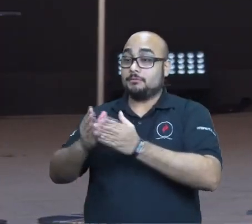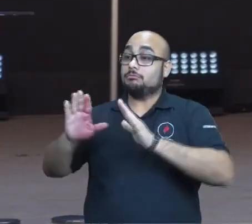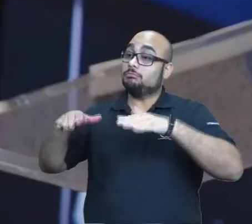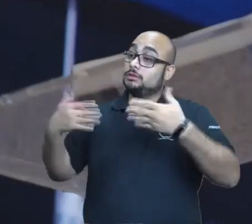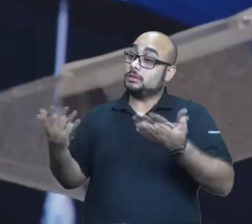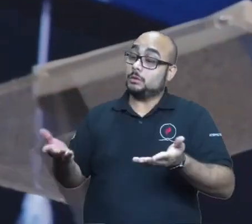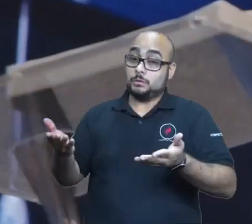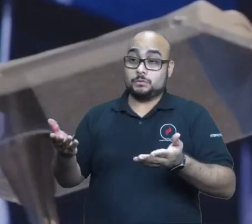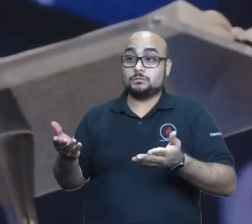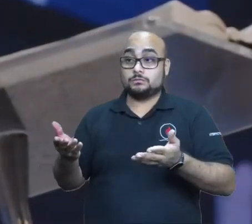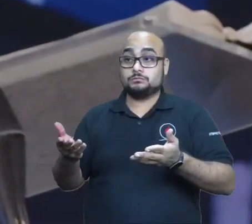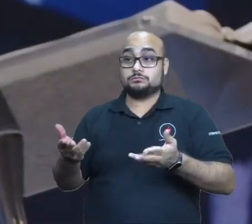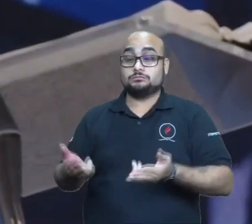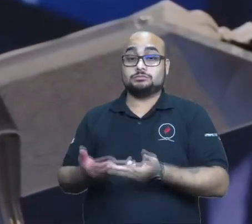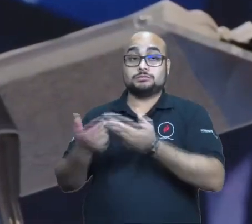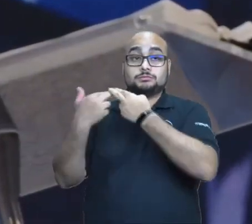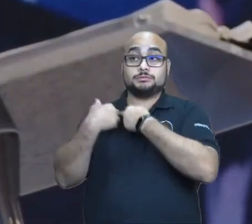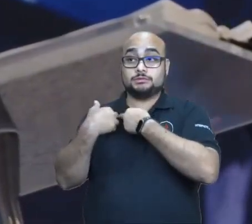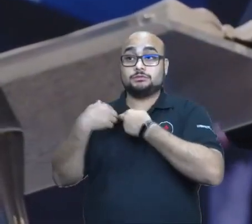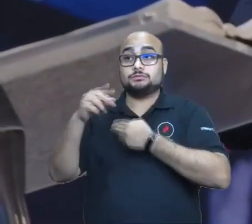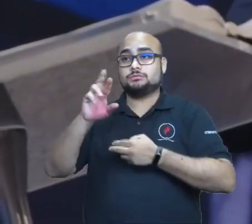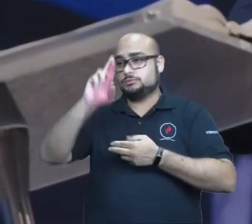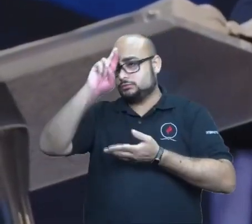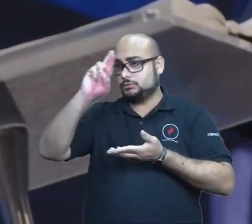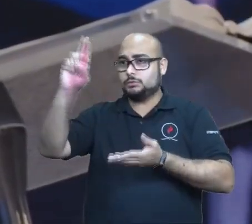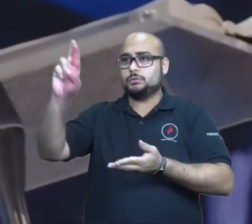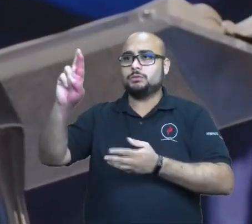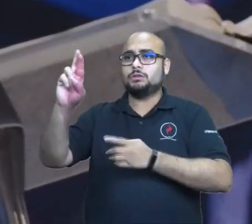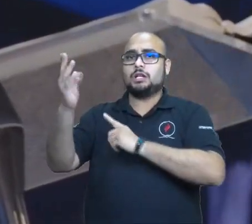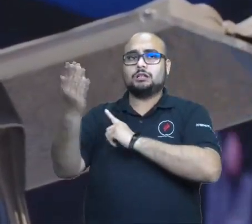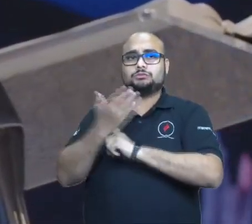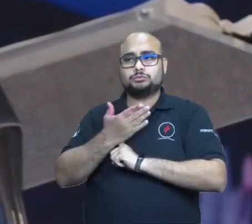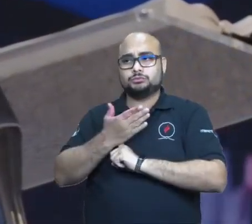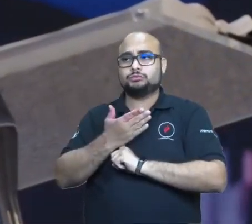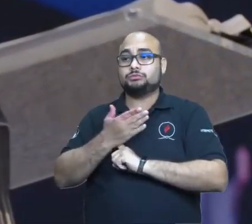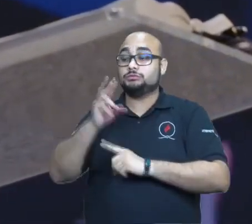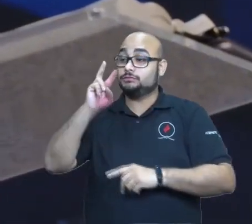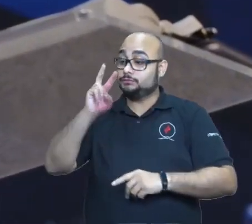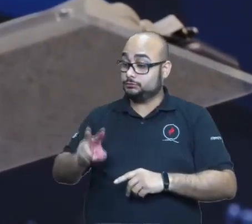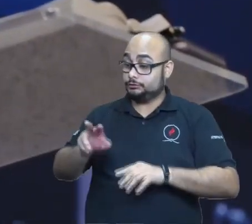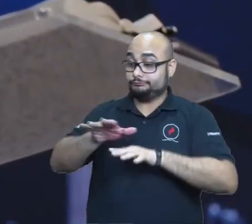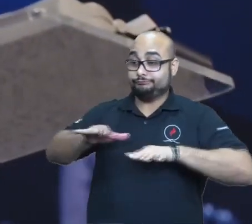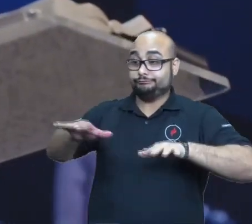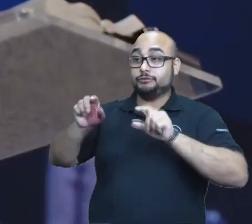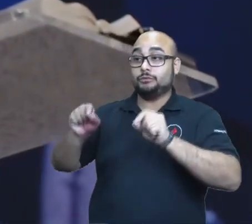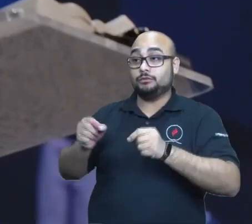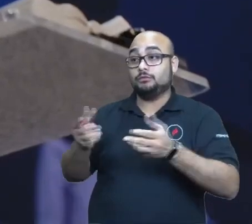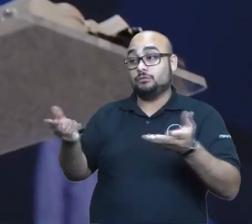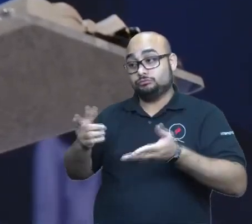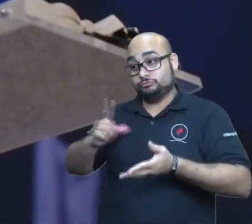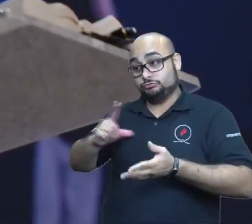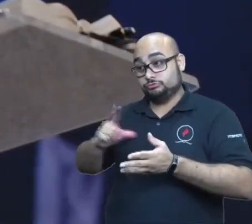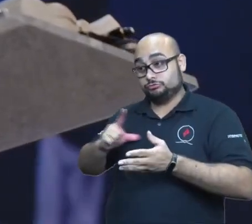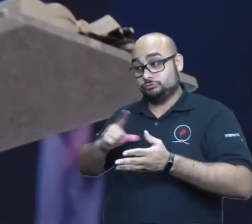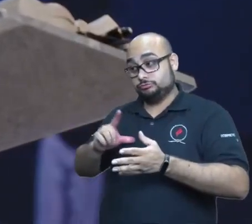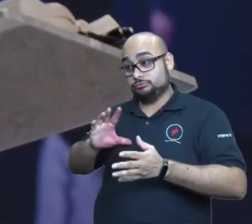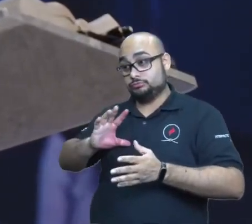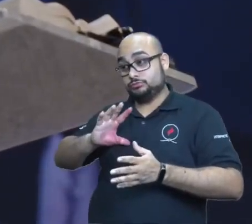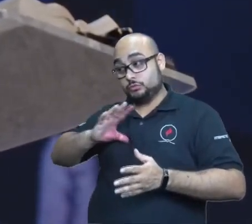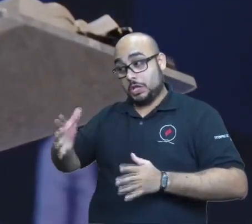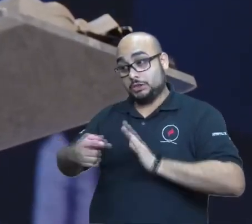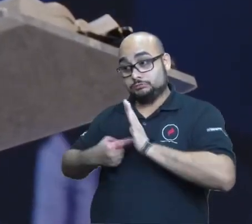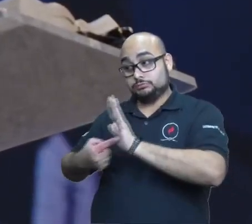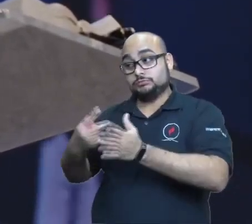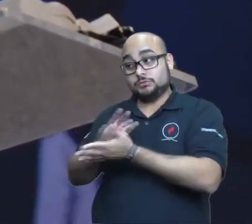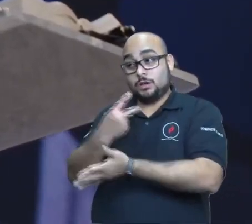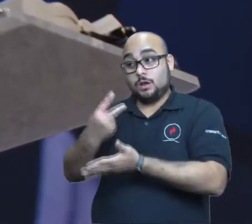para dizer ai meu senhor aí Deus olhou e disse assim se hoje tu tens coragem para dizer ai meu Senhor Diante de todos